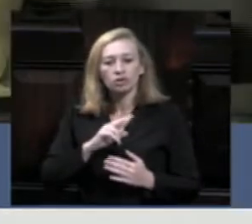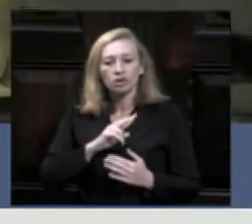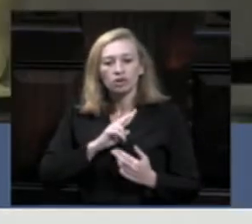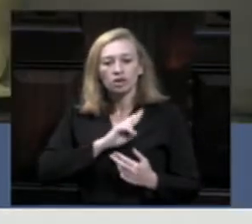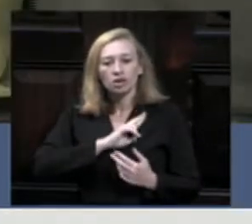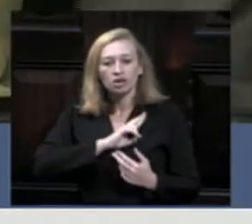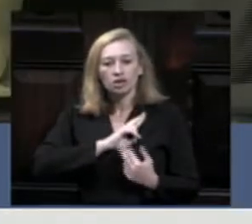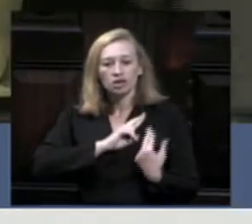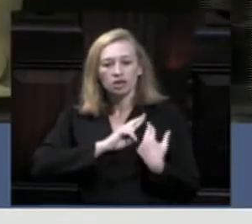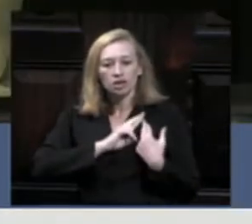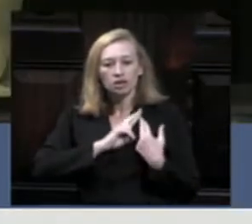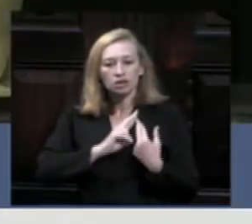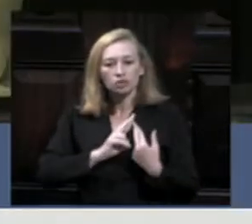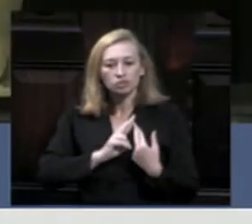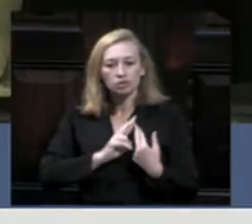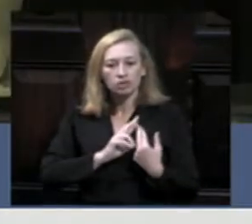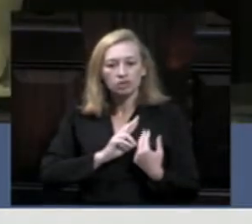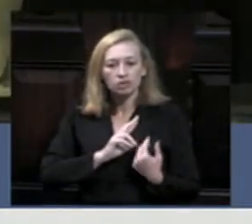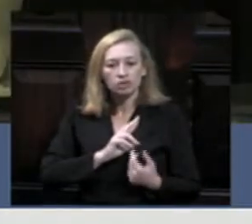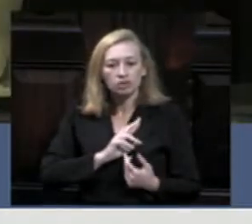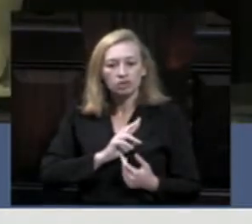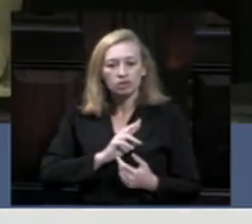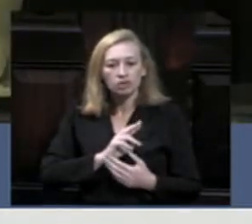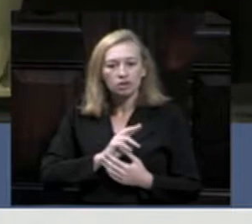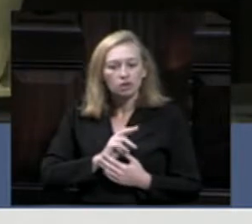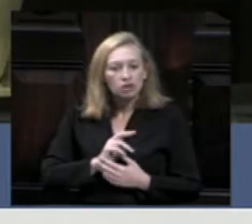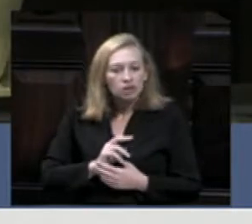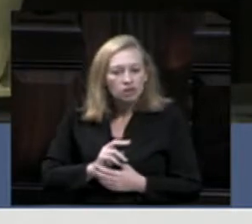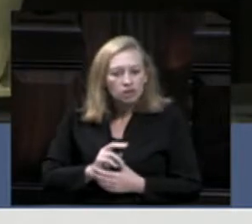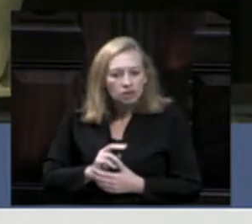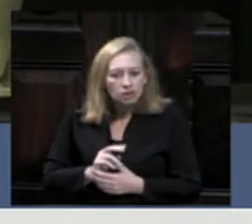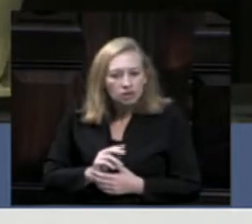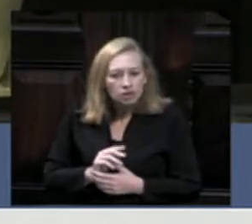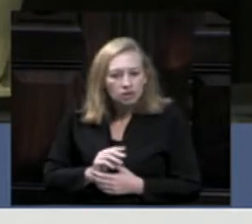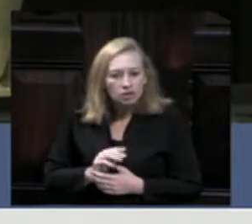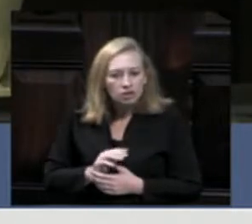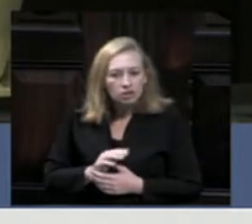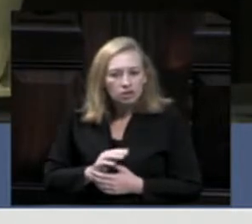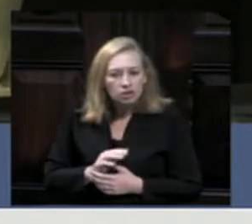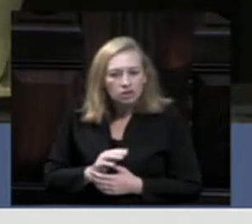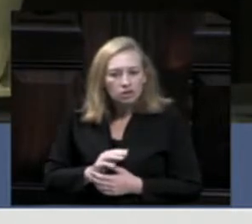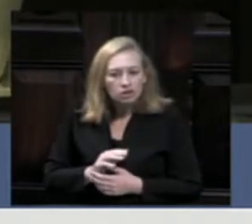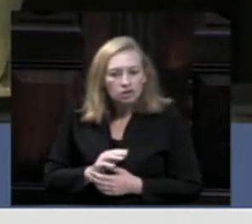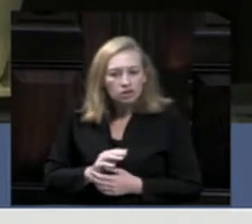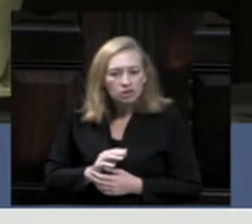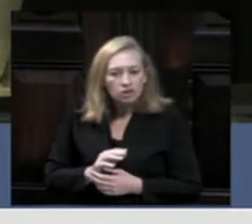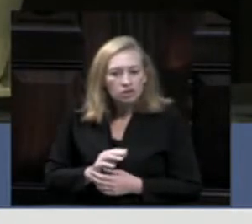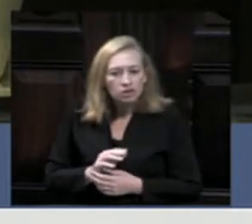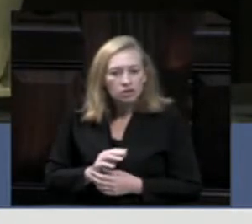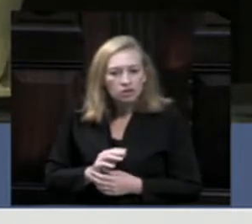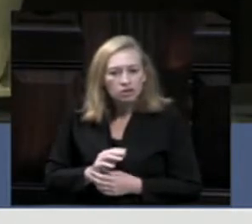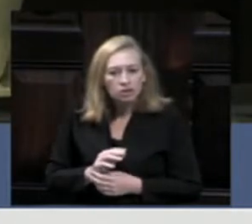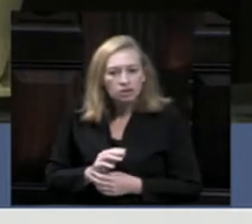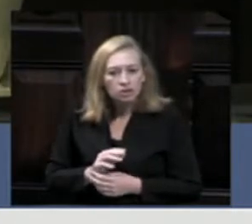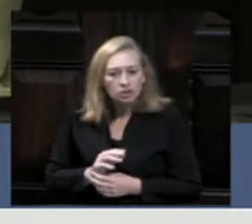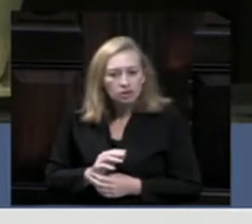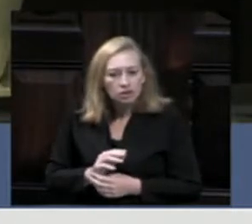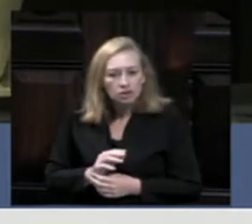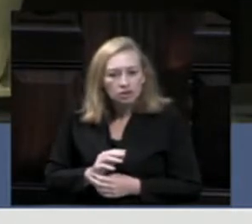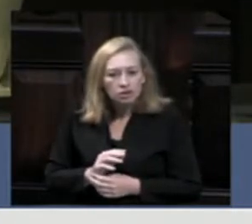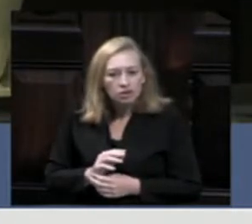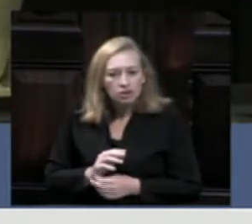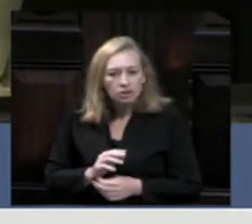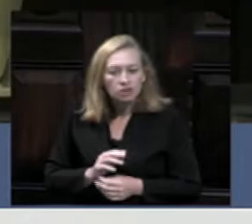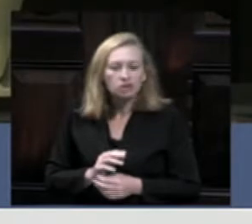isso? Não, o projeto é de 2014, eu não sei se pode um parlamentar. Se estivesse na casa, ele estava presente. Ele